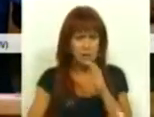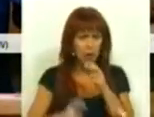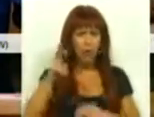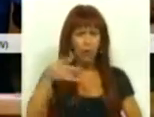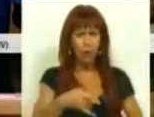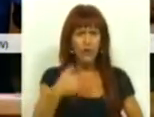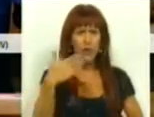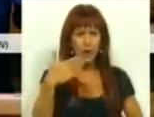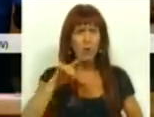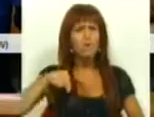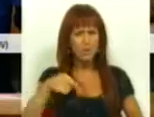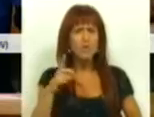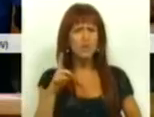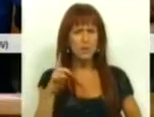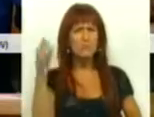de